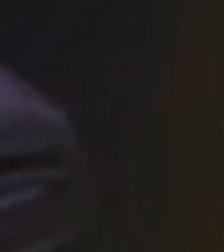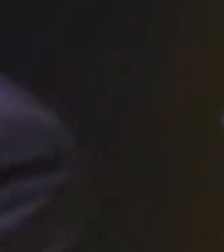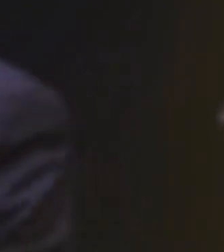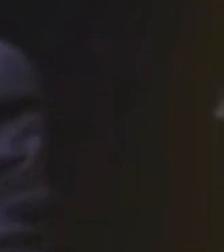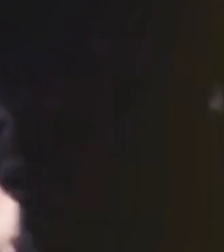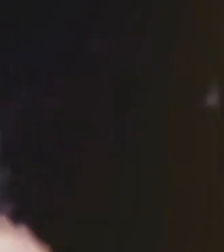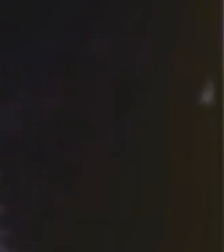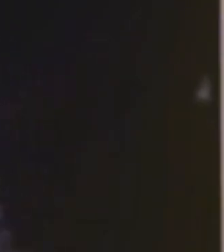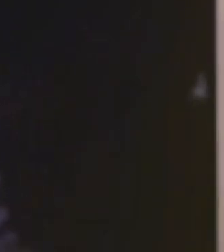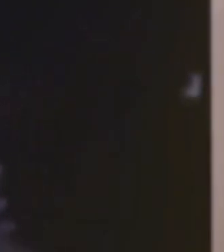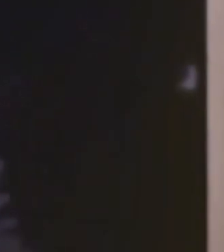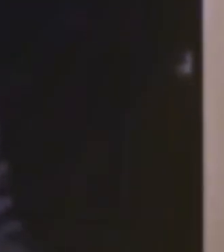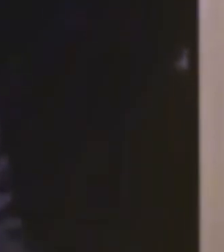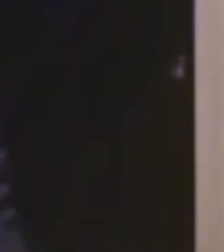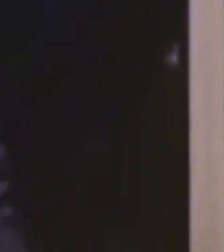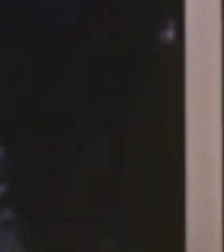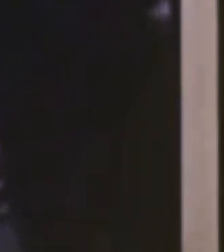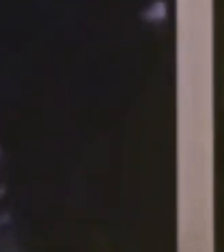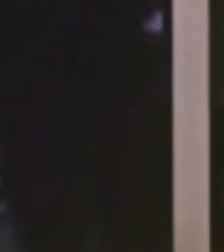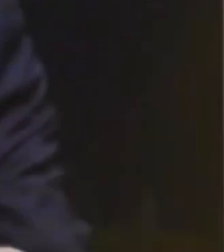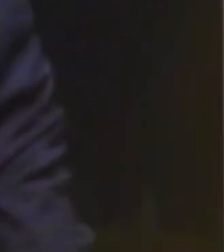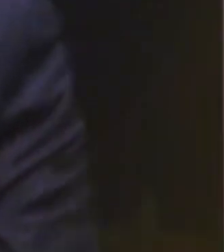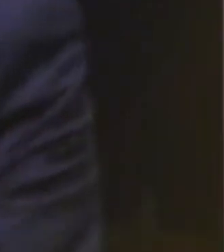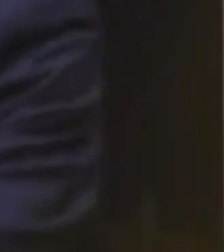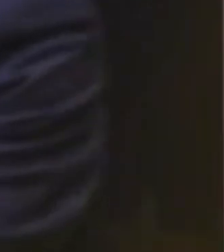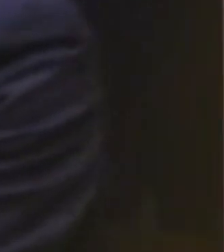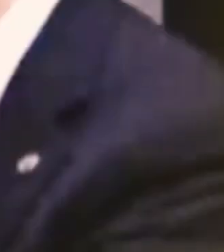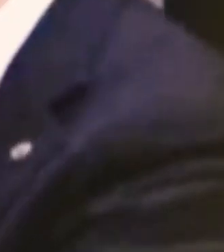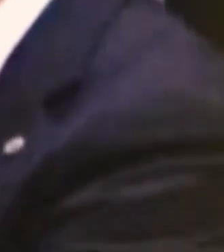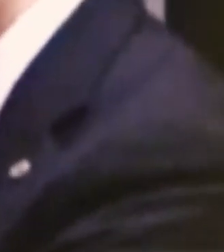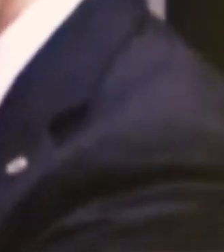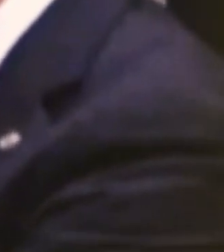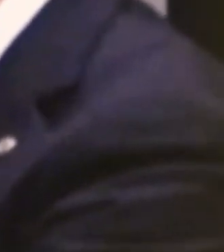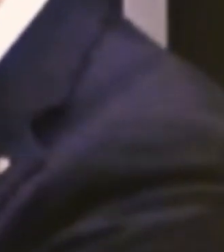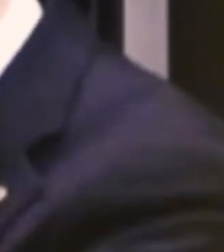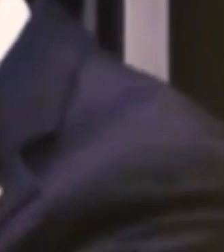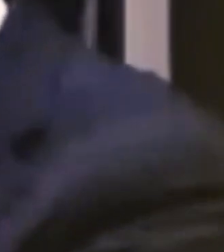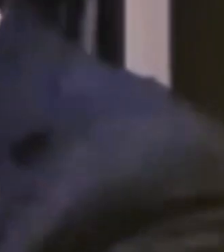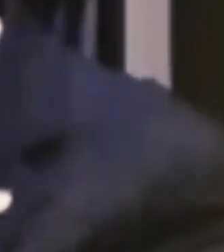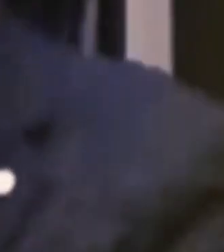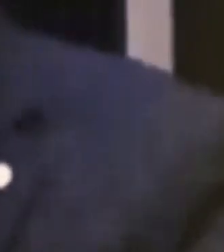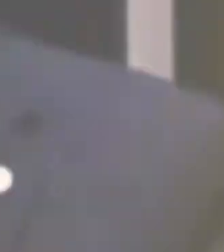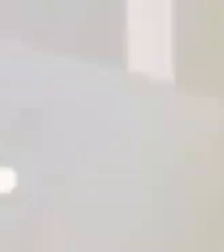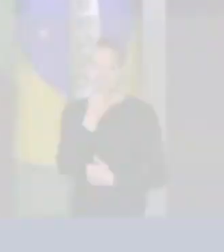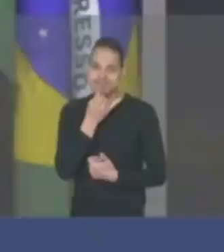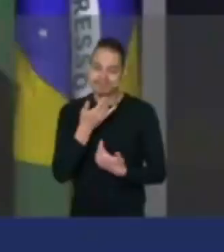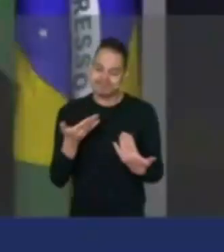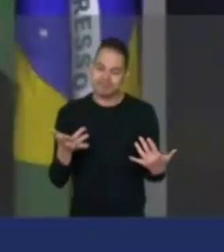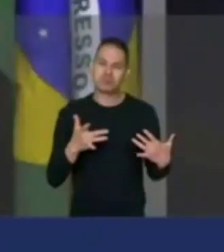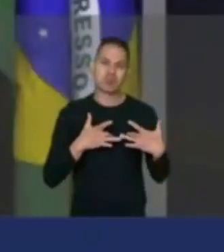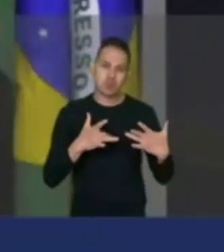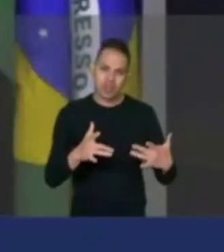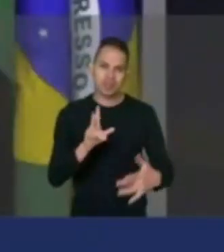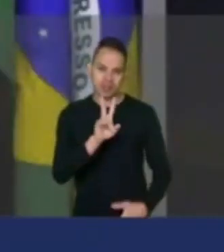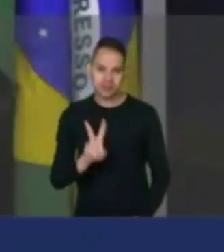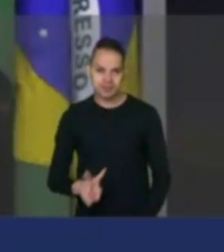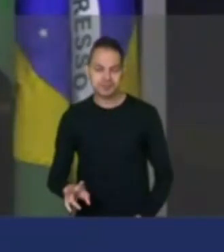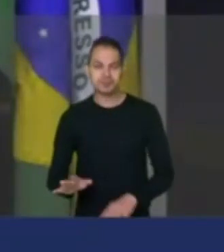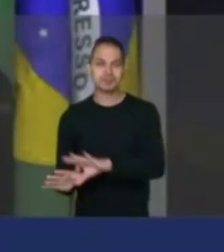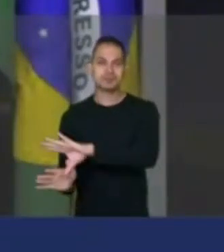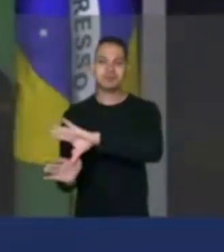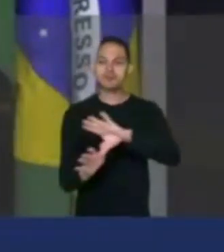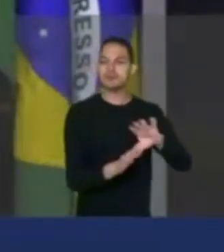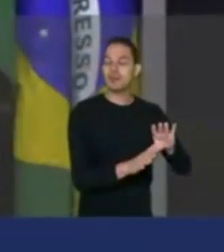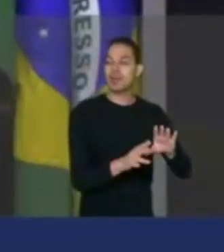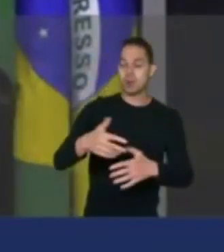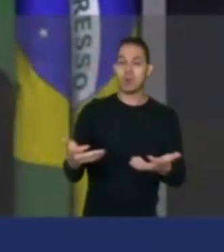de uma corte, que é auxiliar do legislativo, com a sua posição política anterior. Senhor presidente, o que me traz aqui a